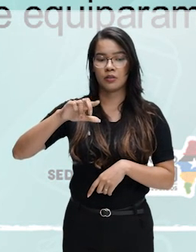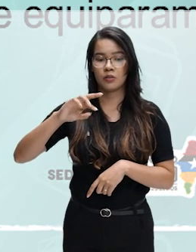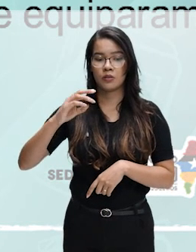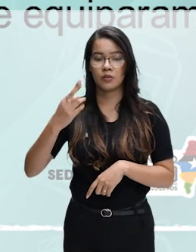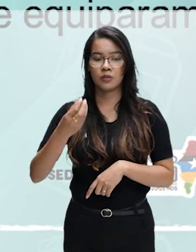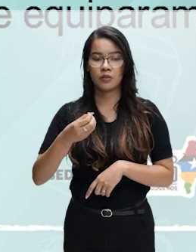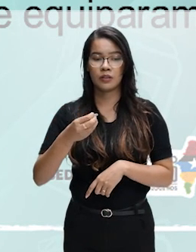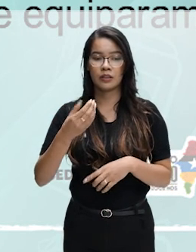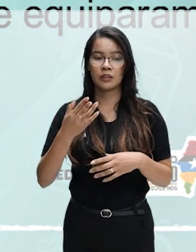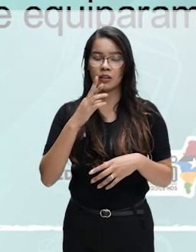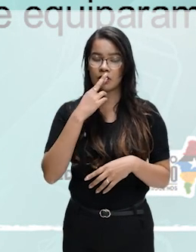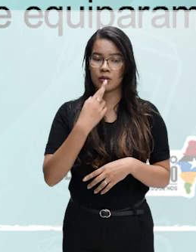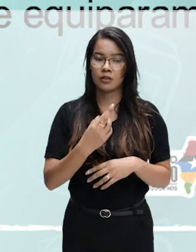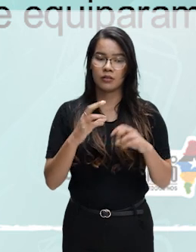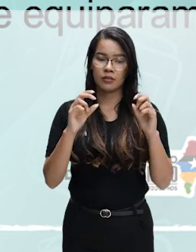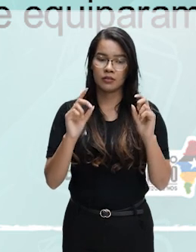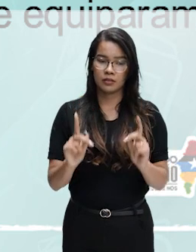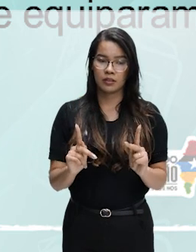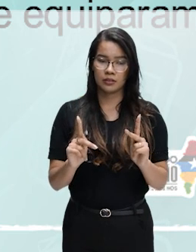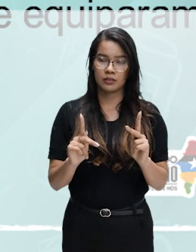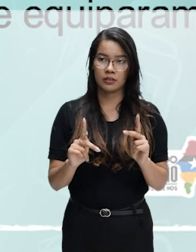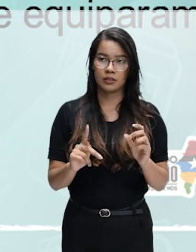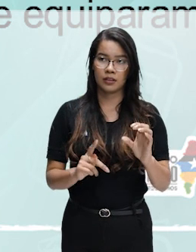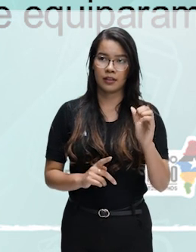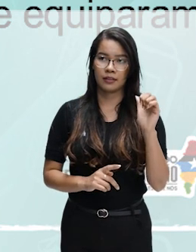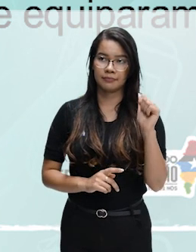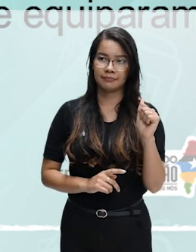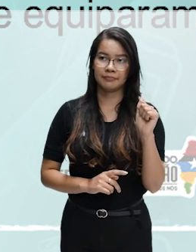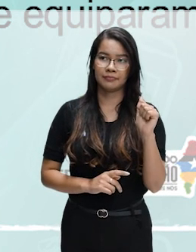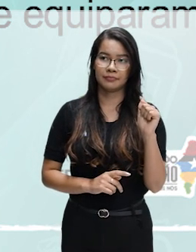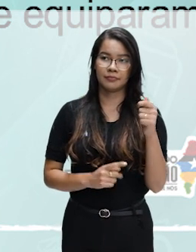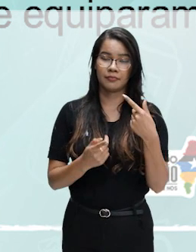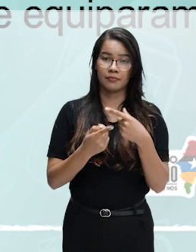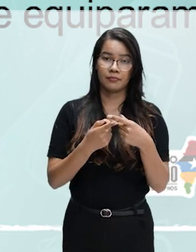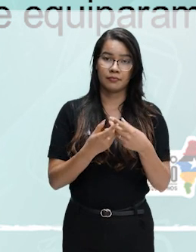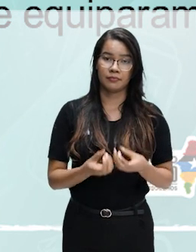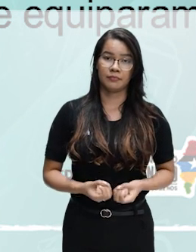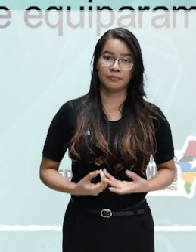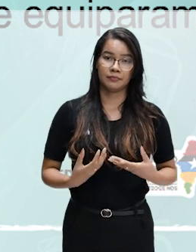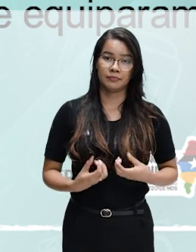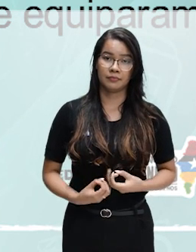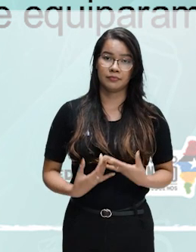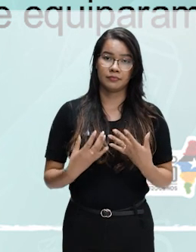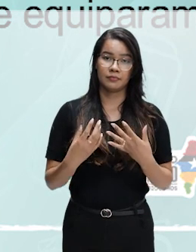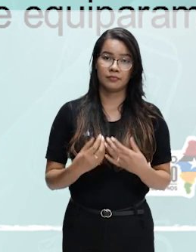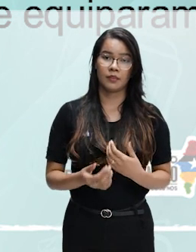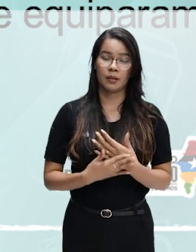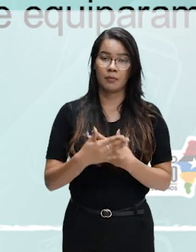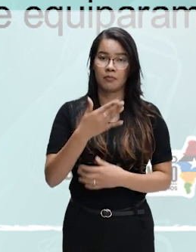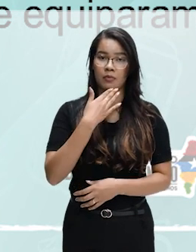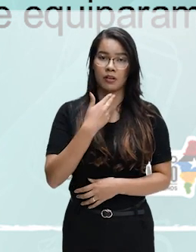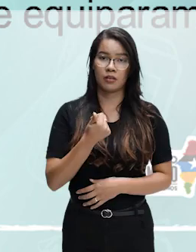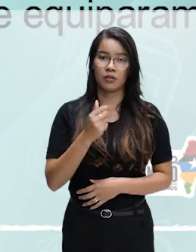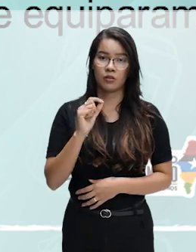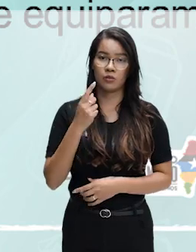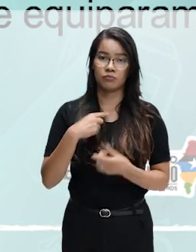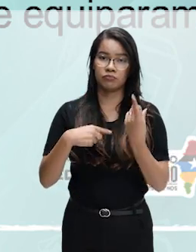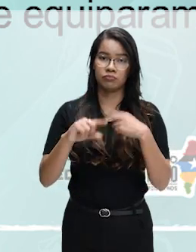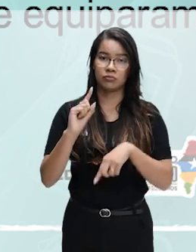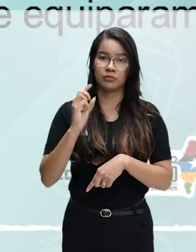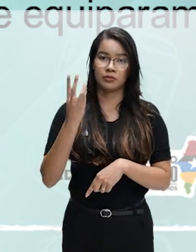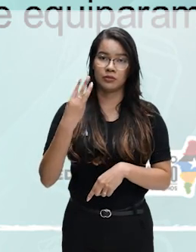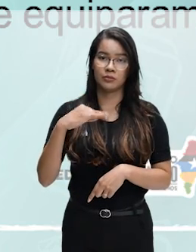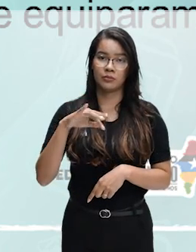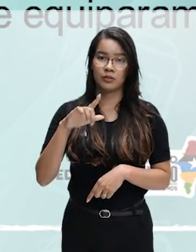aí é a letra A. Tá? Mais eficiente, porque a produtividade do canavial é maior do que o dobro do